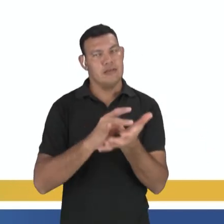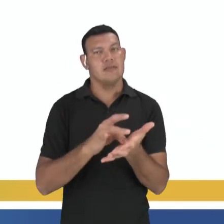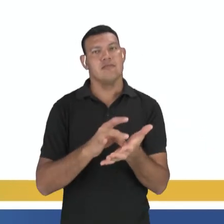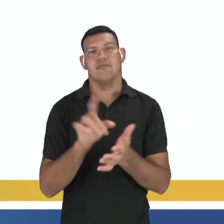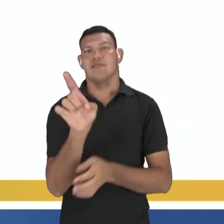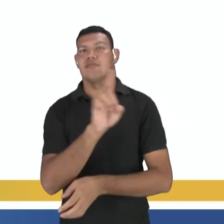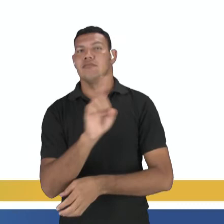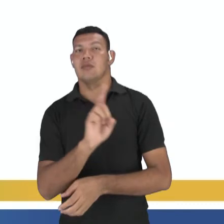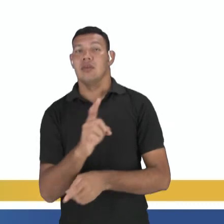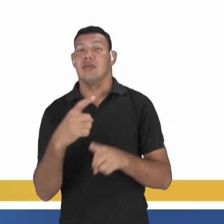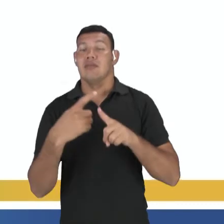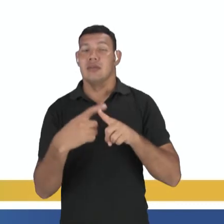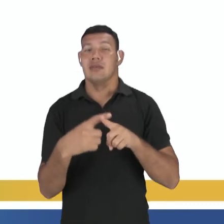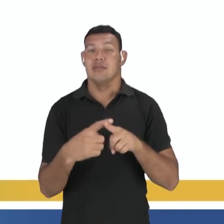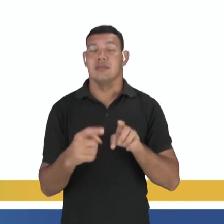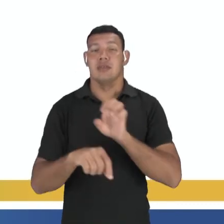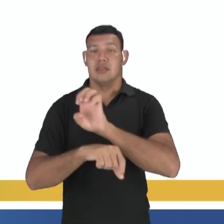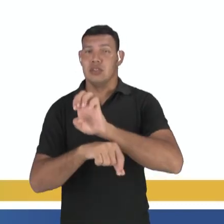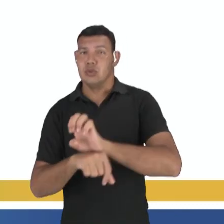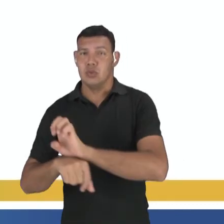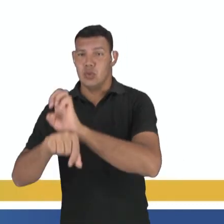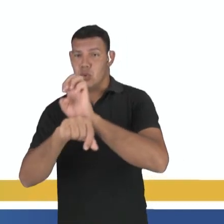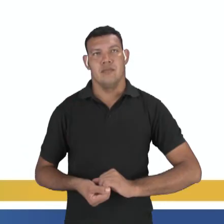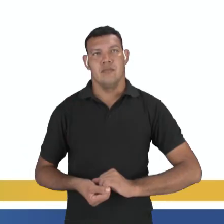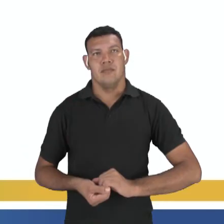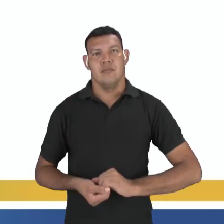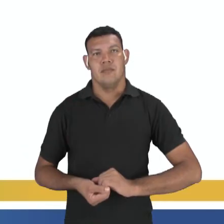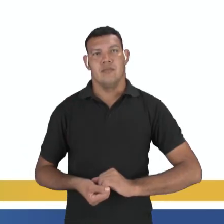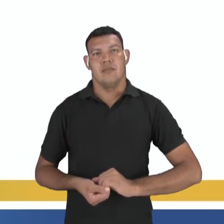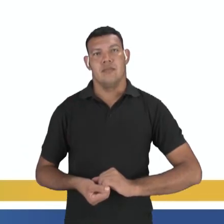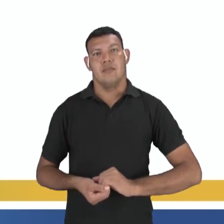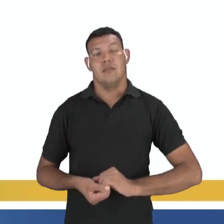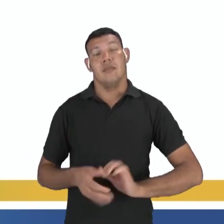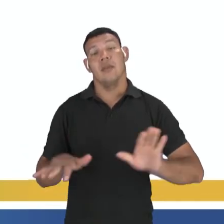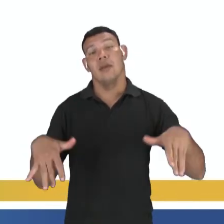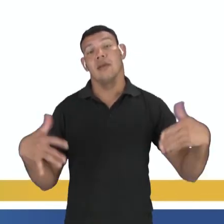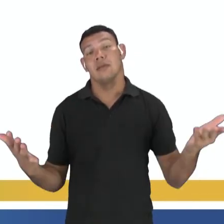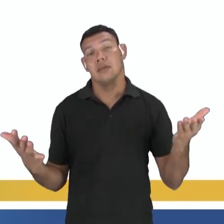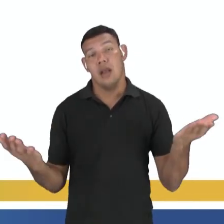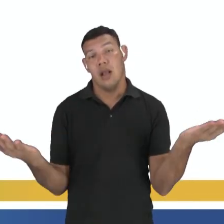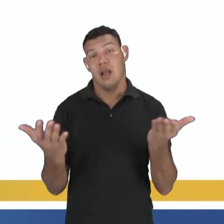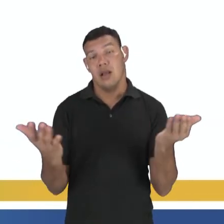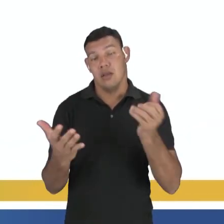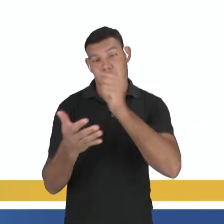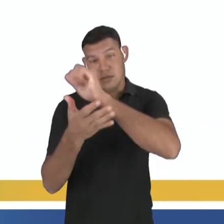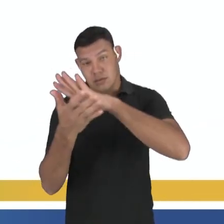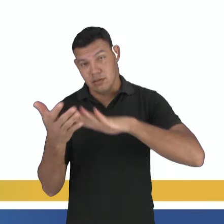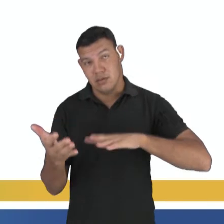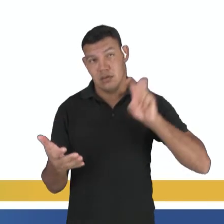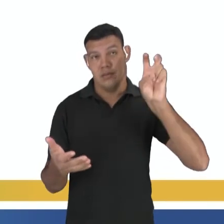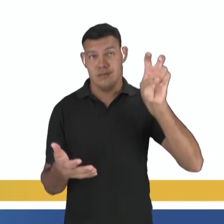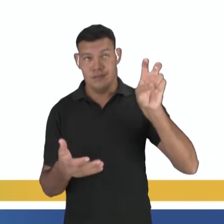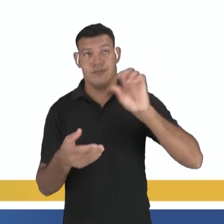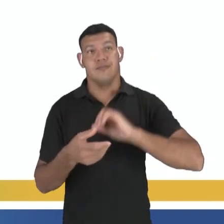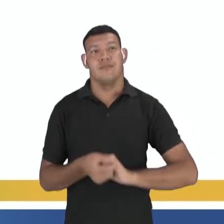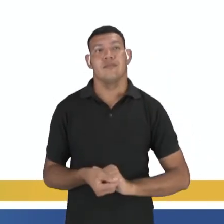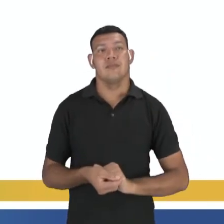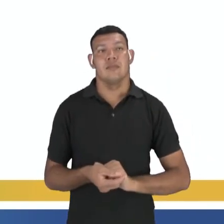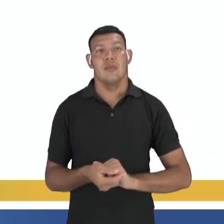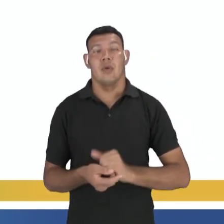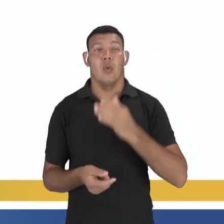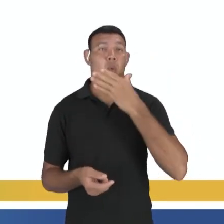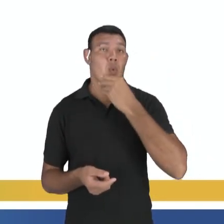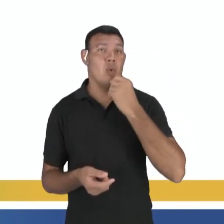mortos e outros com poucas mortes, ok? Então vamos agora resolver a questão 5. Olha o que fala a questão 5